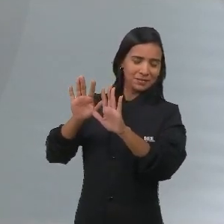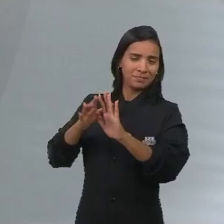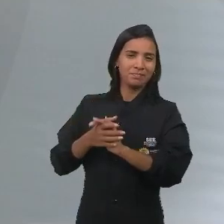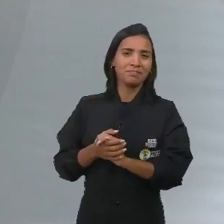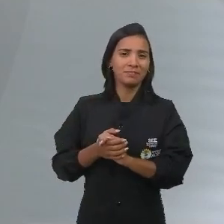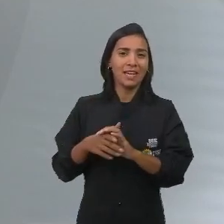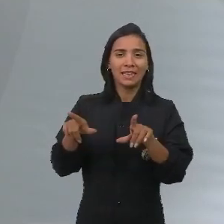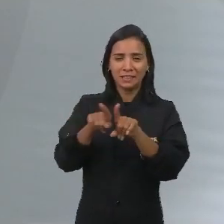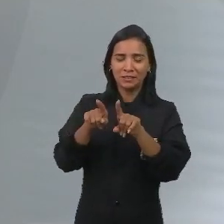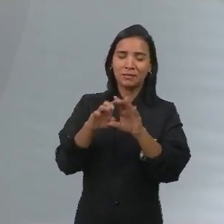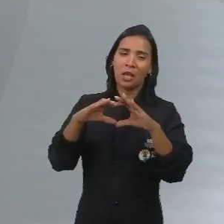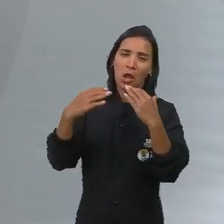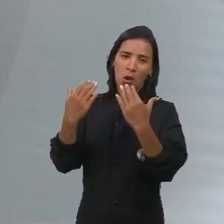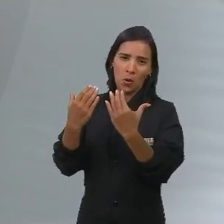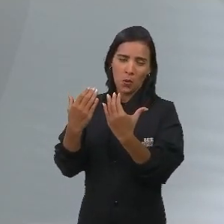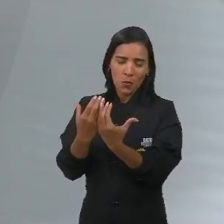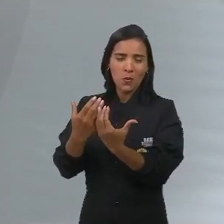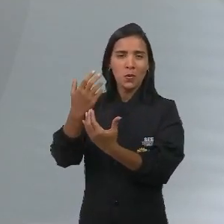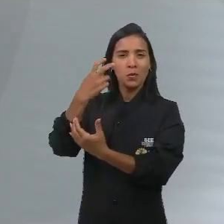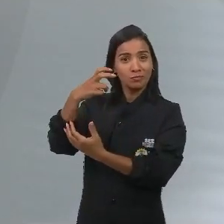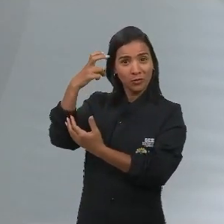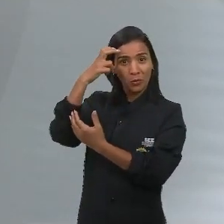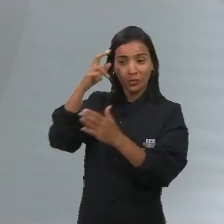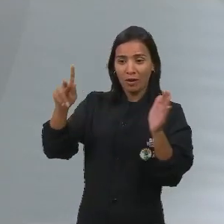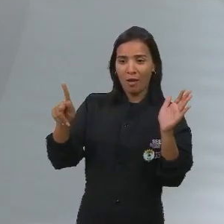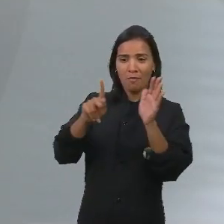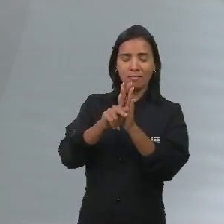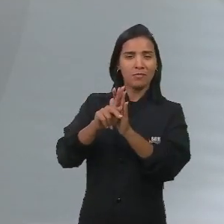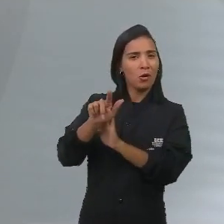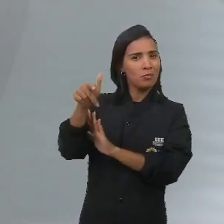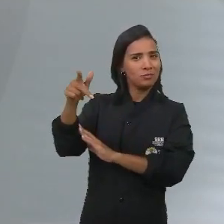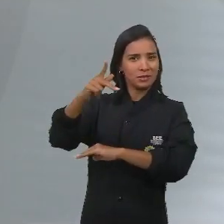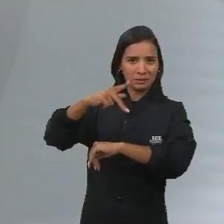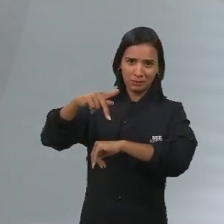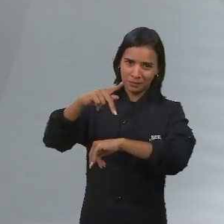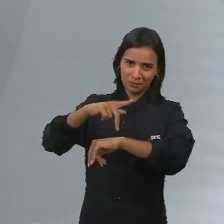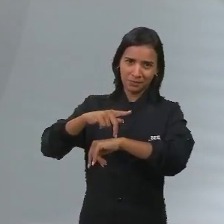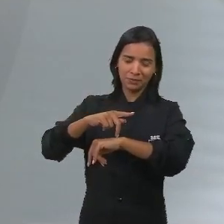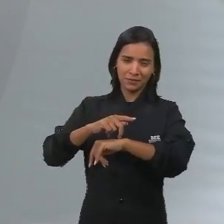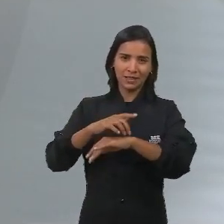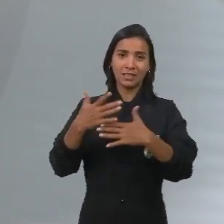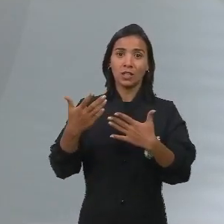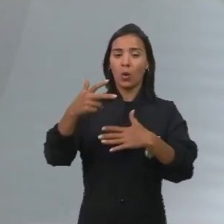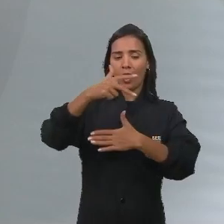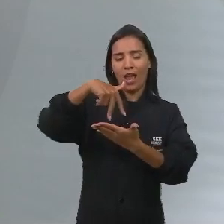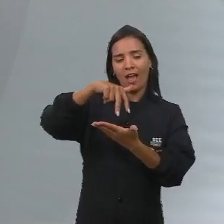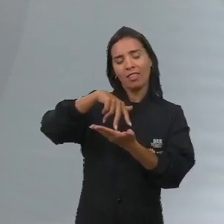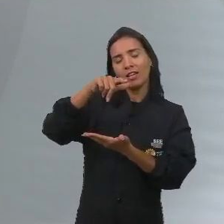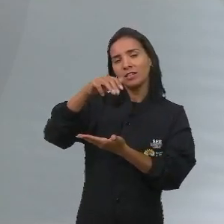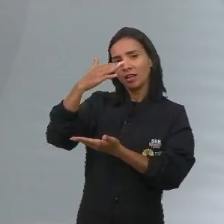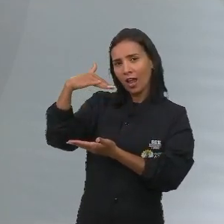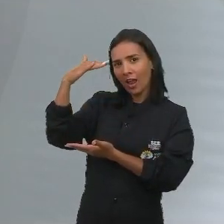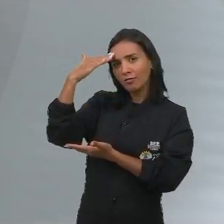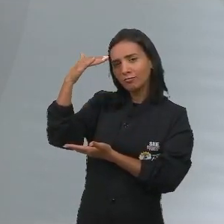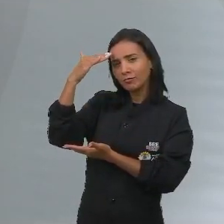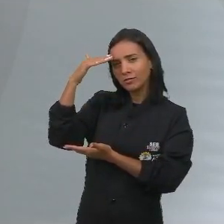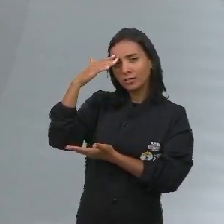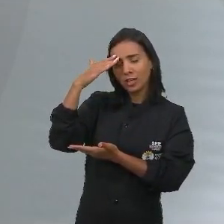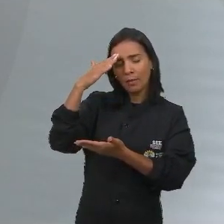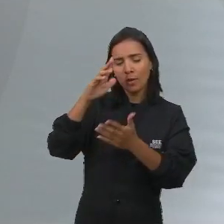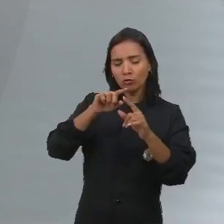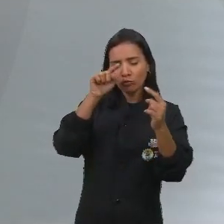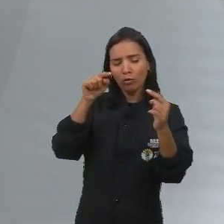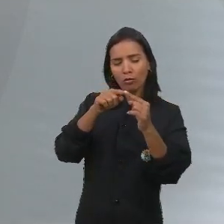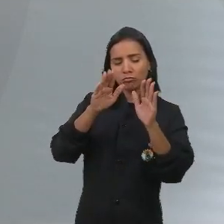compreendido isso então a partir da dança Eu tenho uma identidade cultural que é um saber que é ele é direcionado por